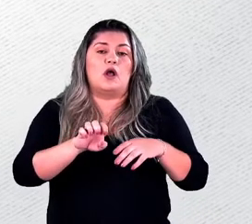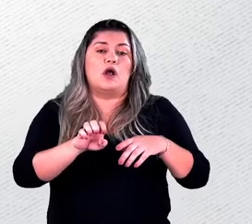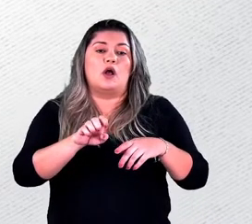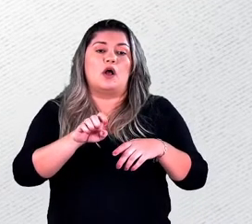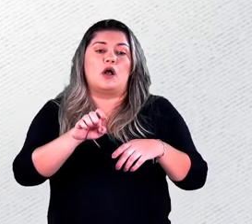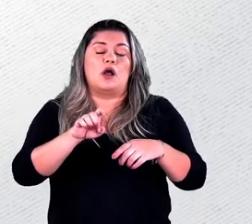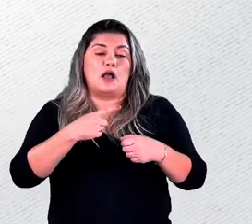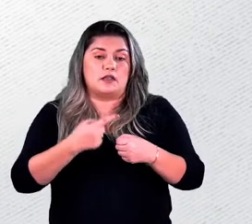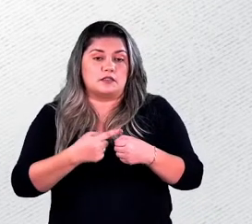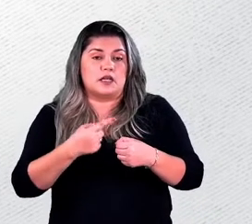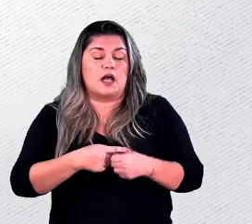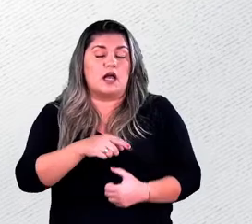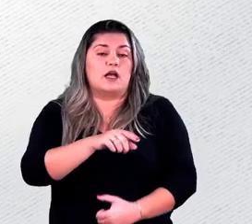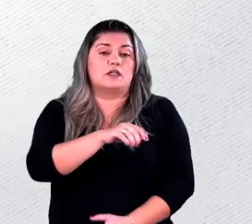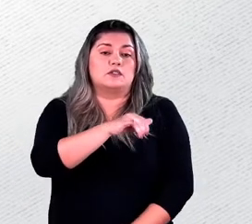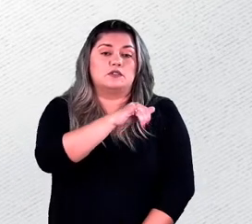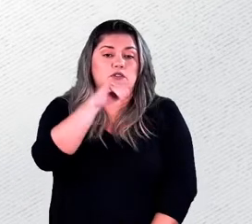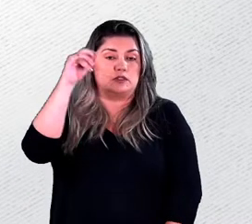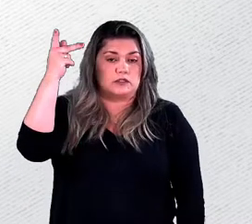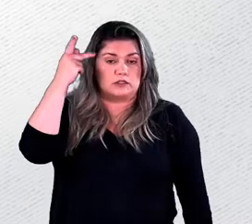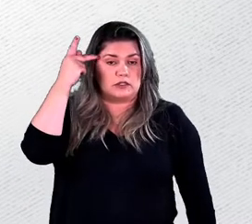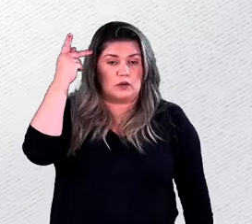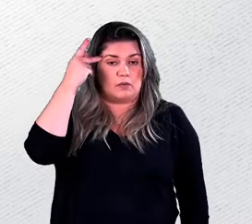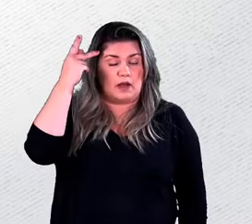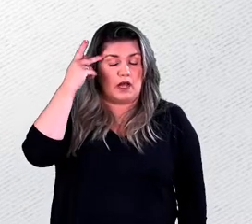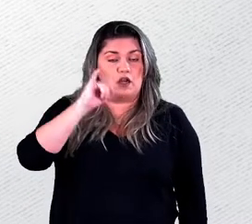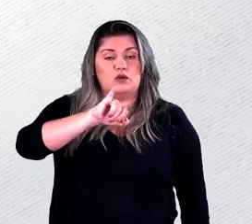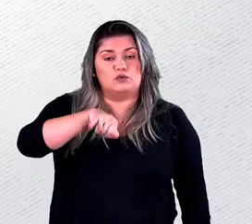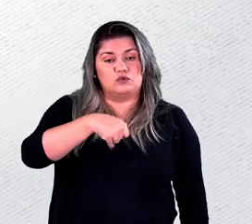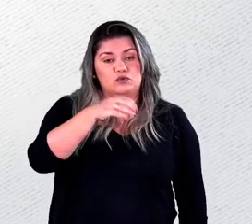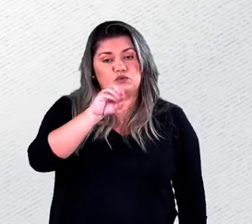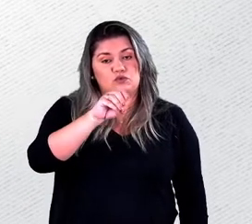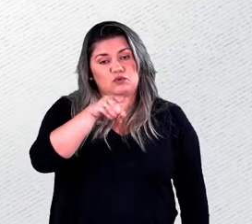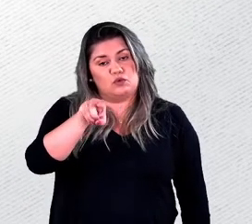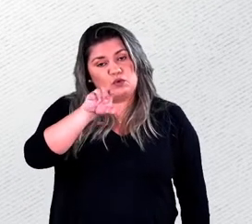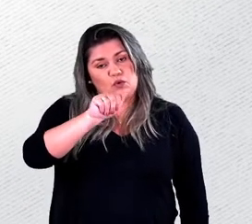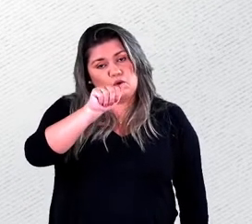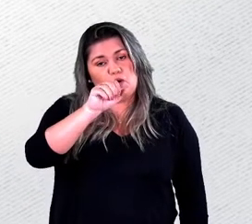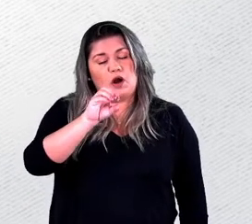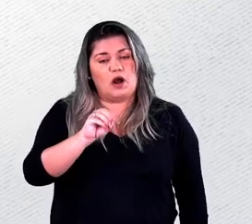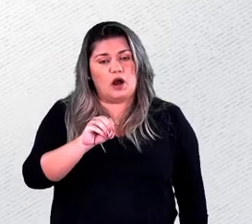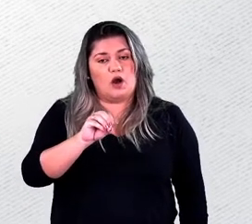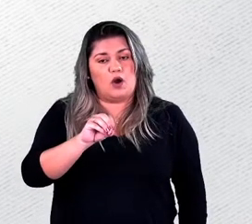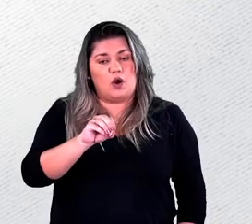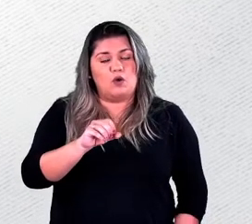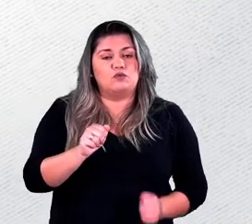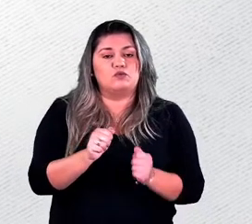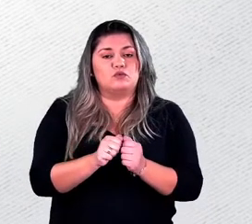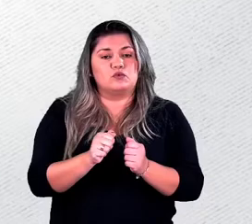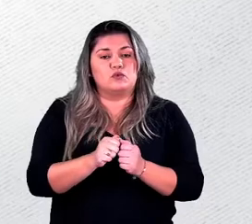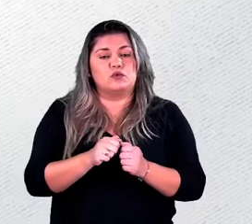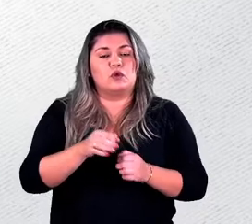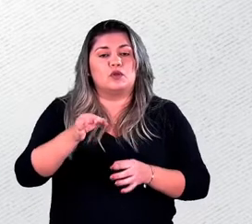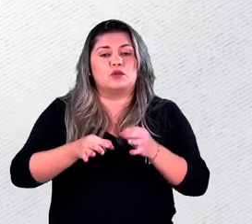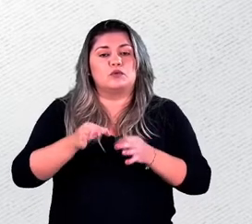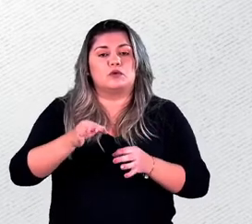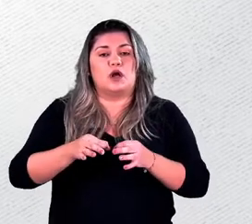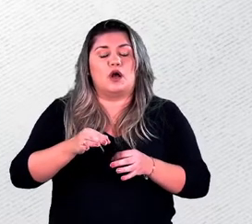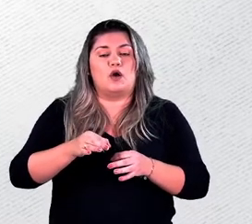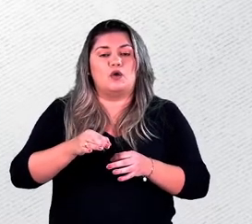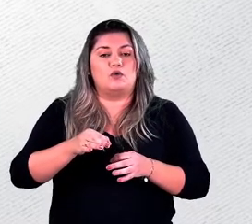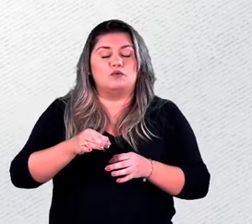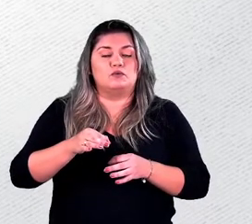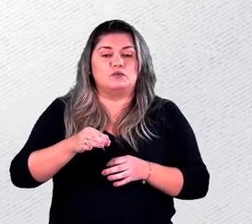professor da universidade de São Paulo João de Oliveira Rodrigues Filho magistral a justiça do Estado de São